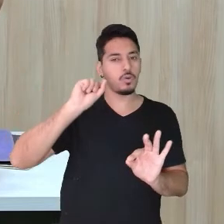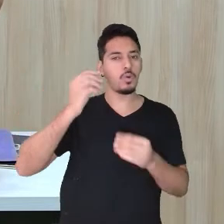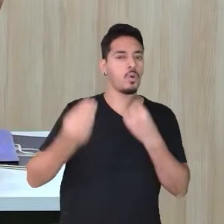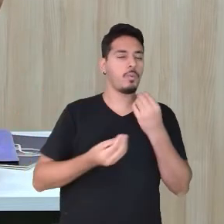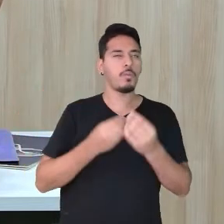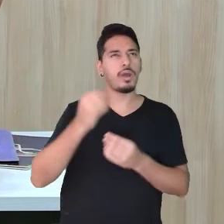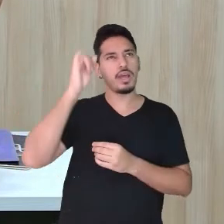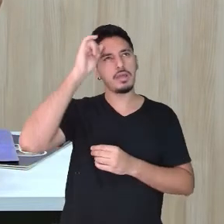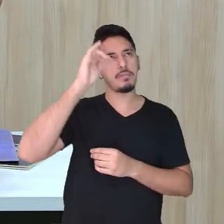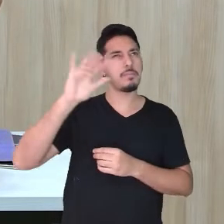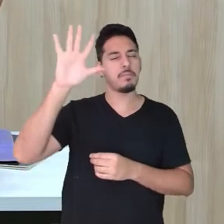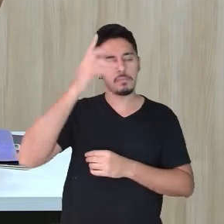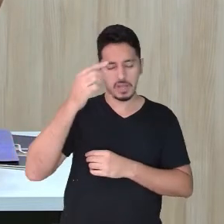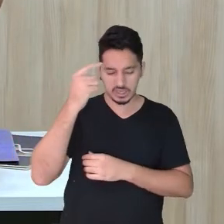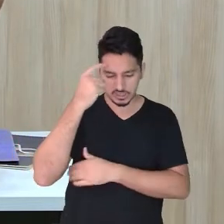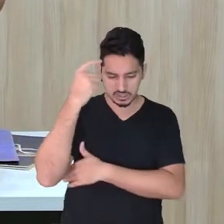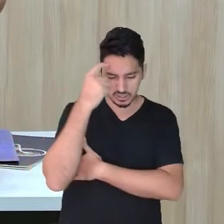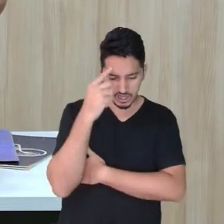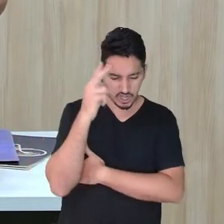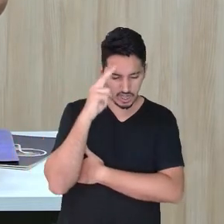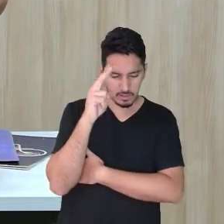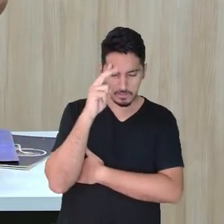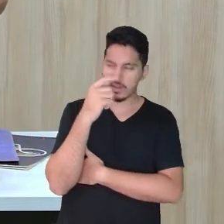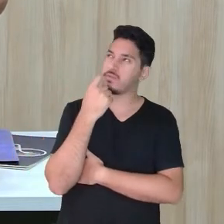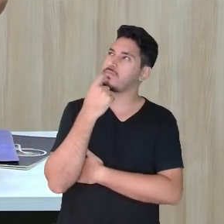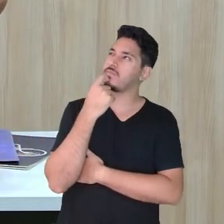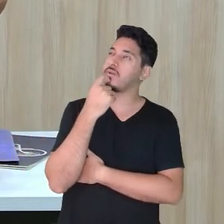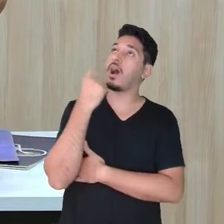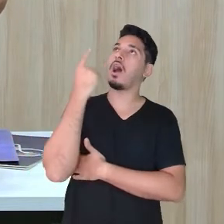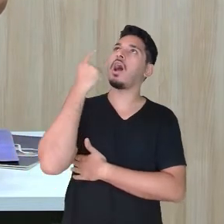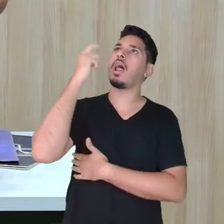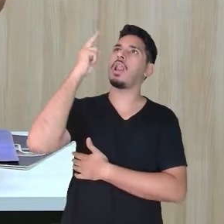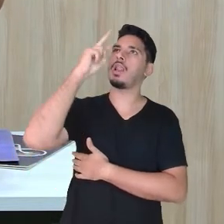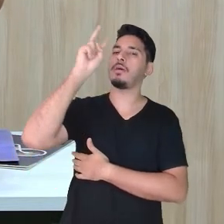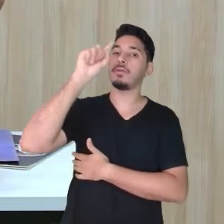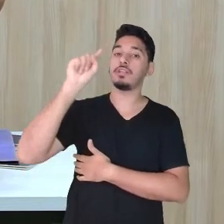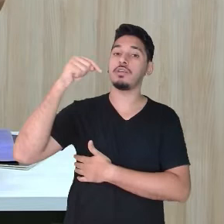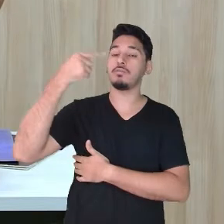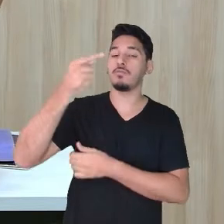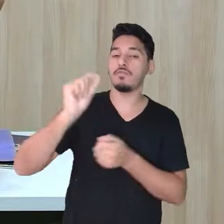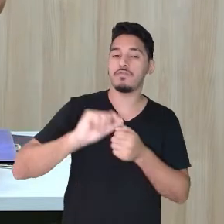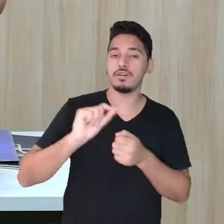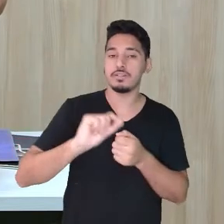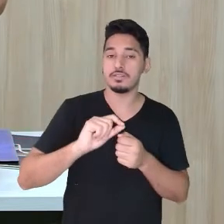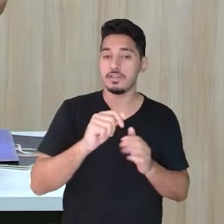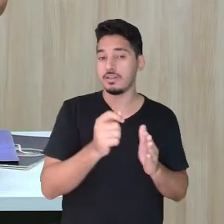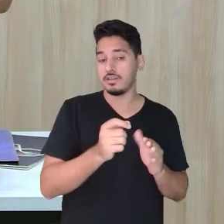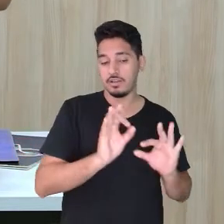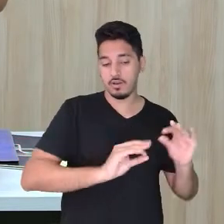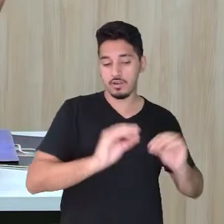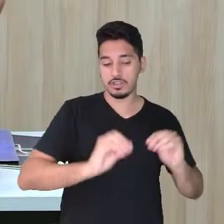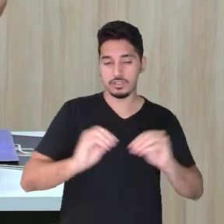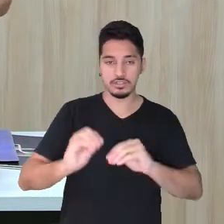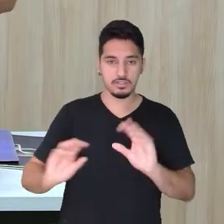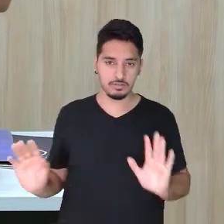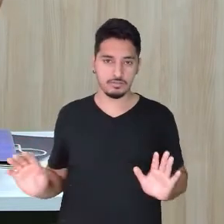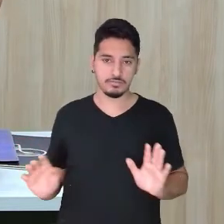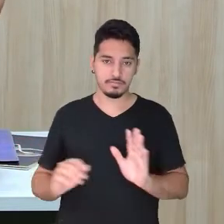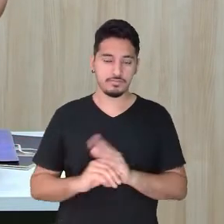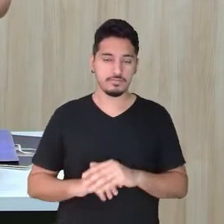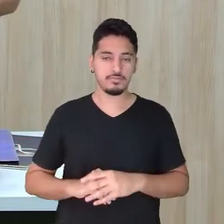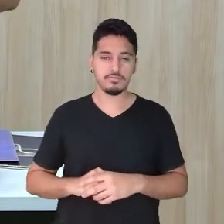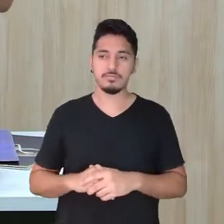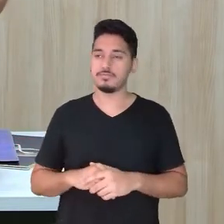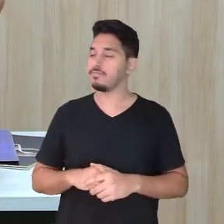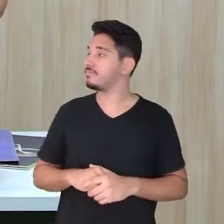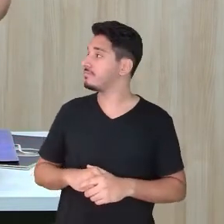aquele desenho, para eu realizar a ação, a consciência propriamente dita, atuando,